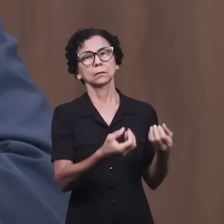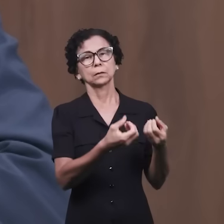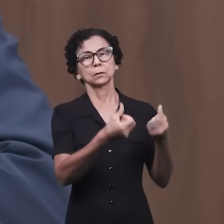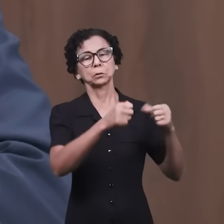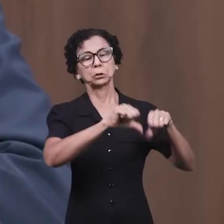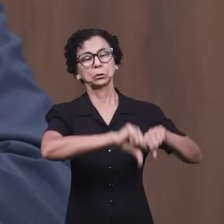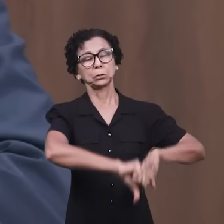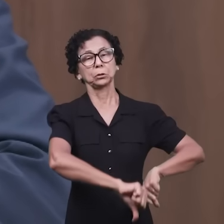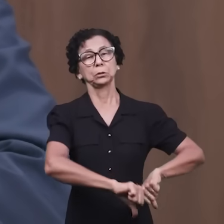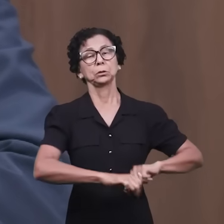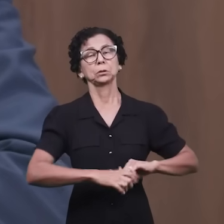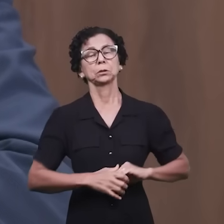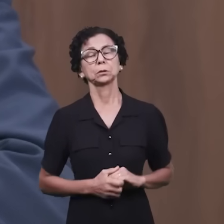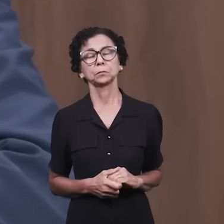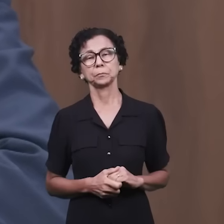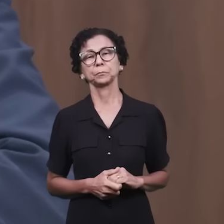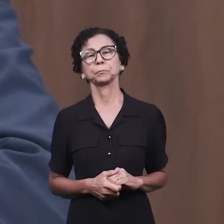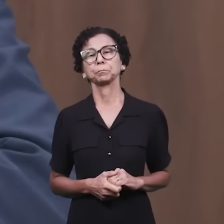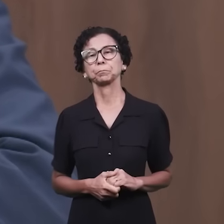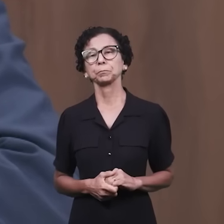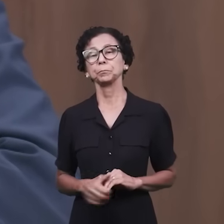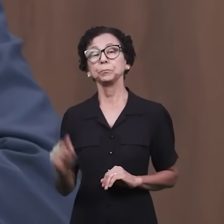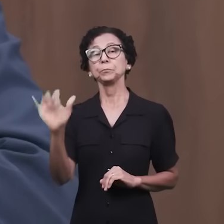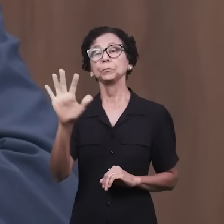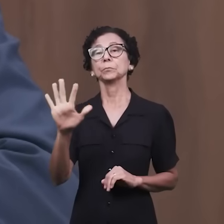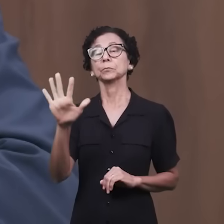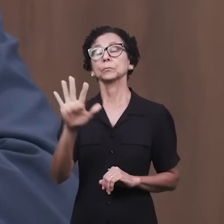aí, que é a falta de se levar